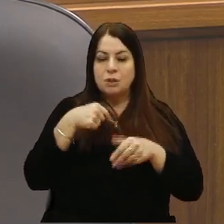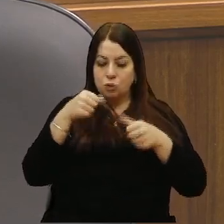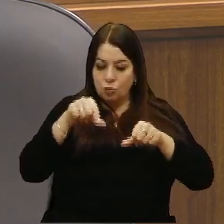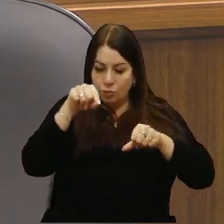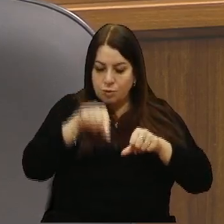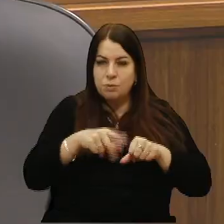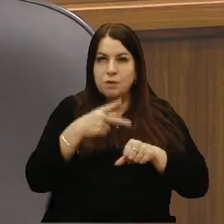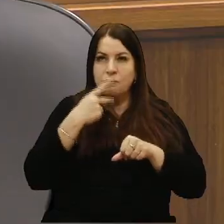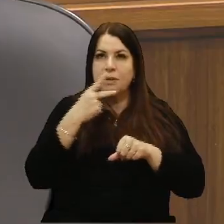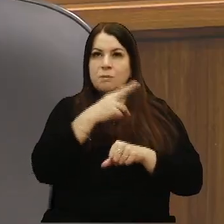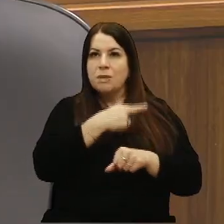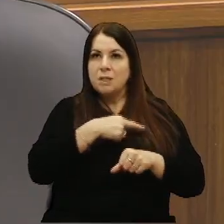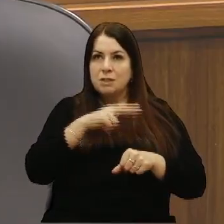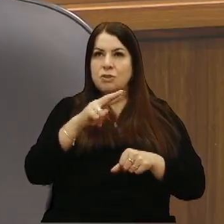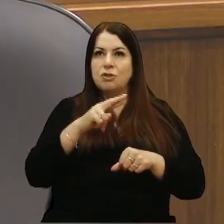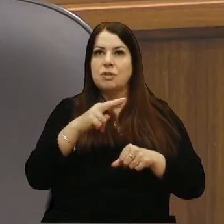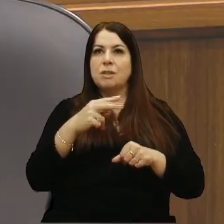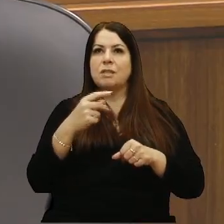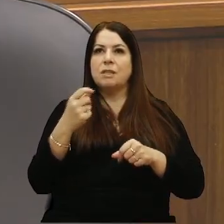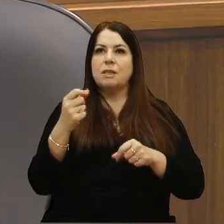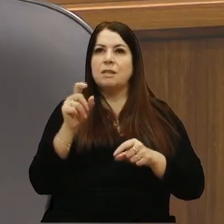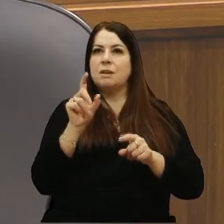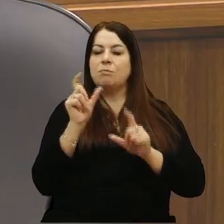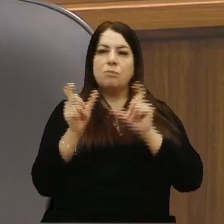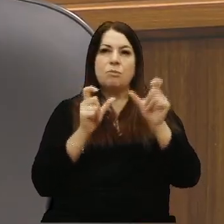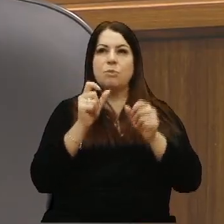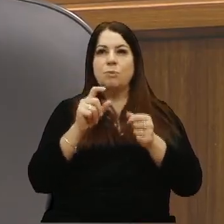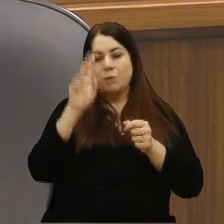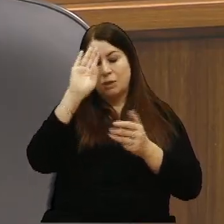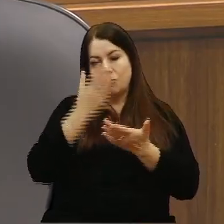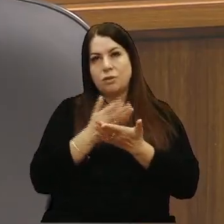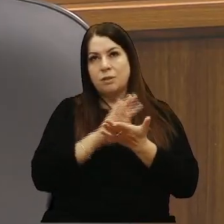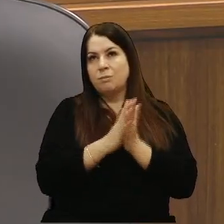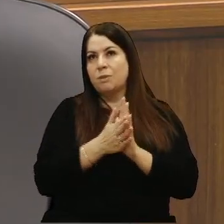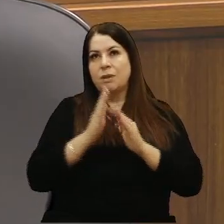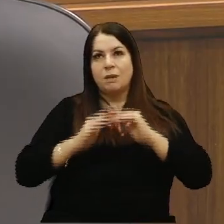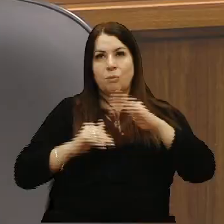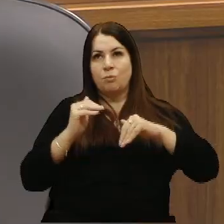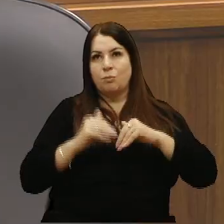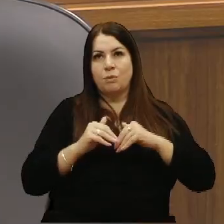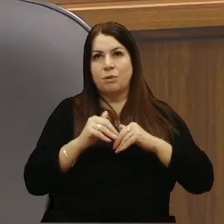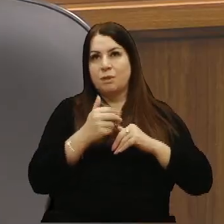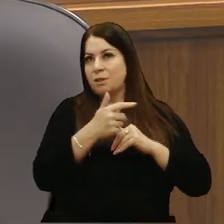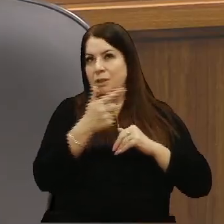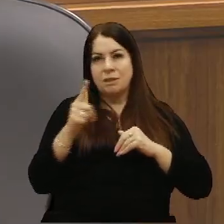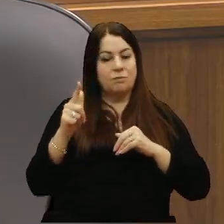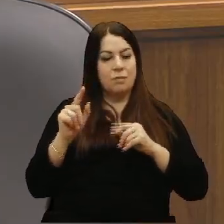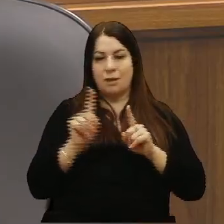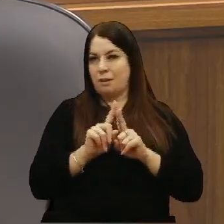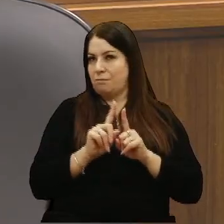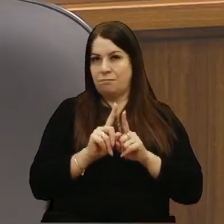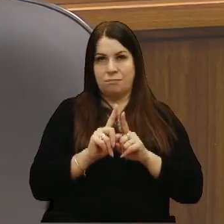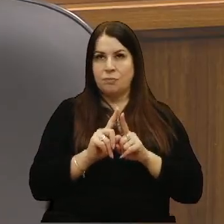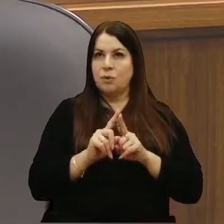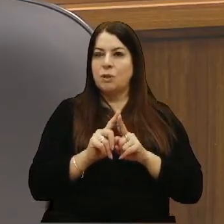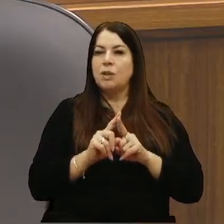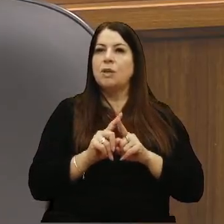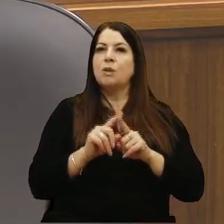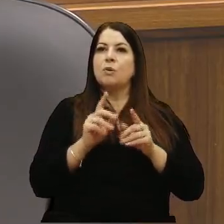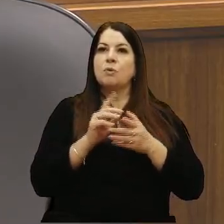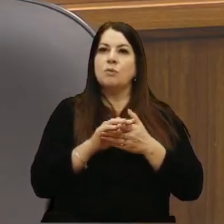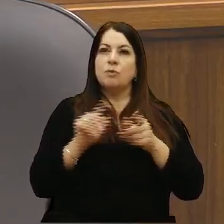para falar de uma religião que é atacada porque acredito na igualdade, mas na prática essa igualdade não existe. Na prática os terreiros